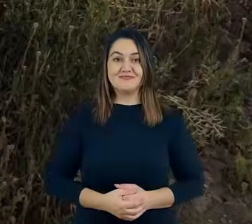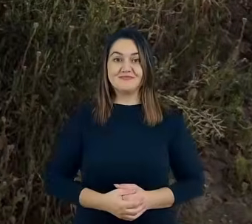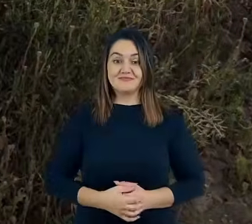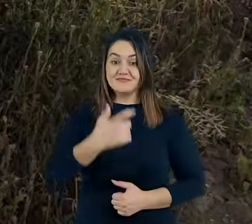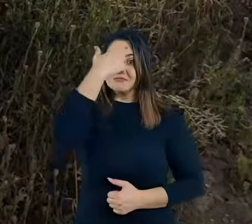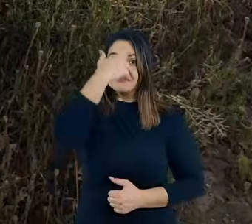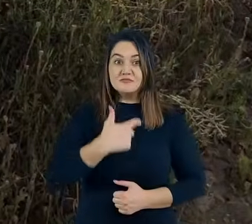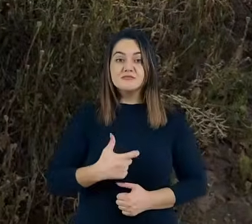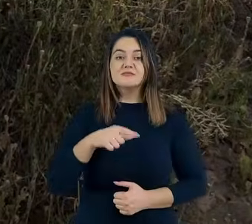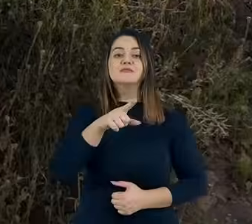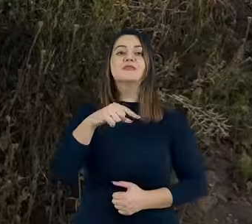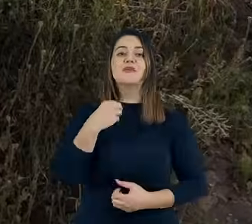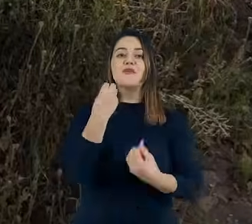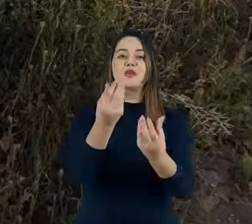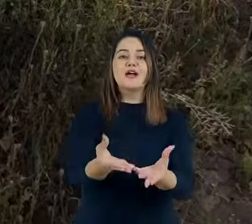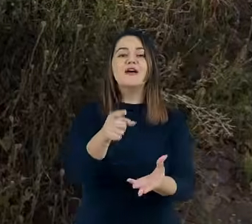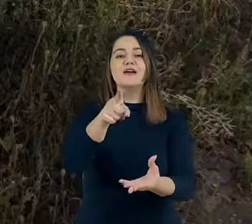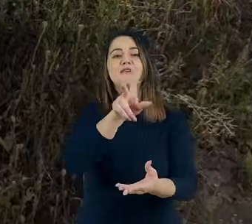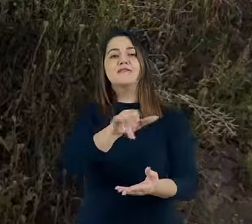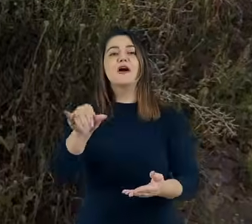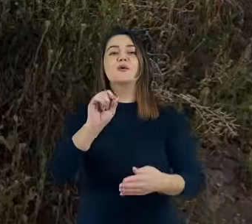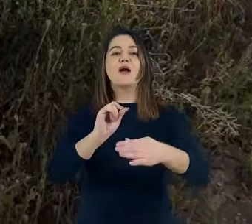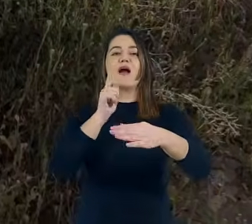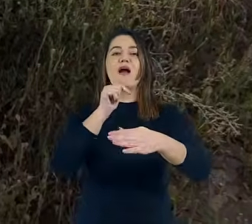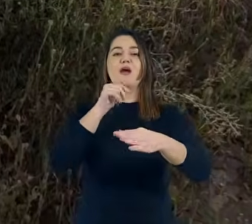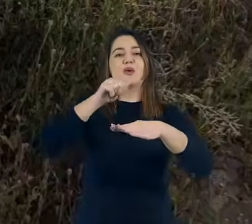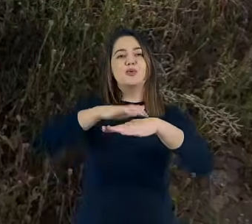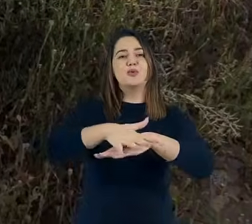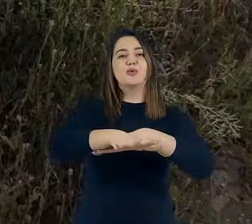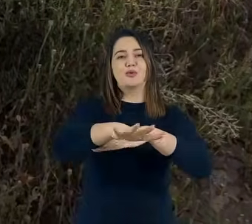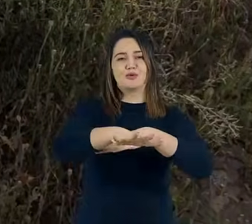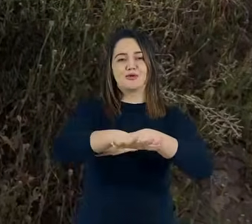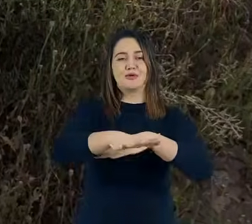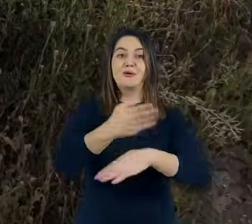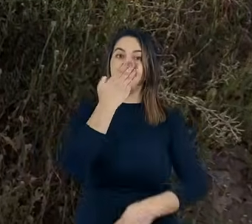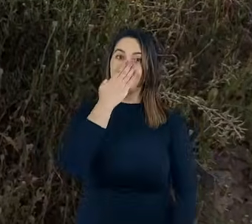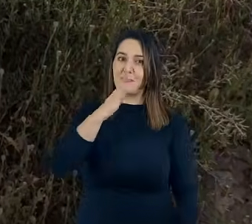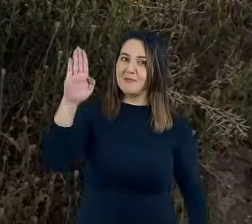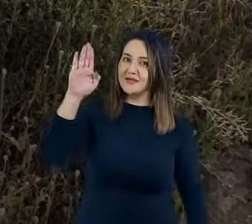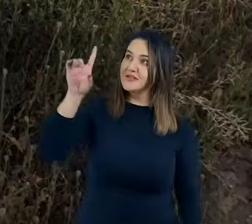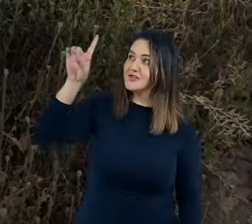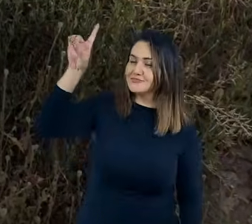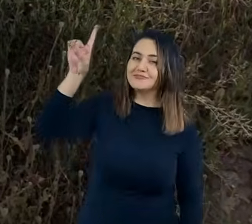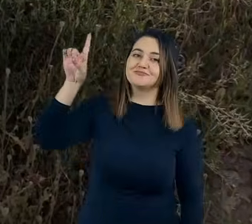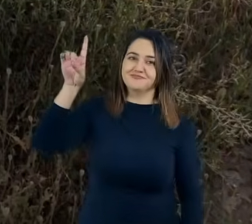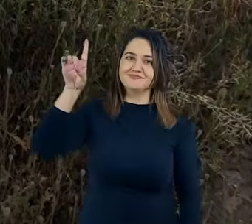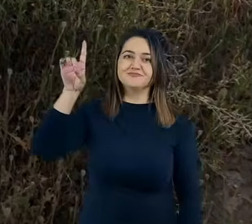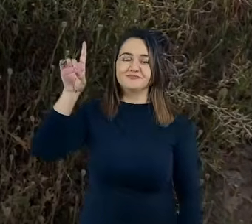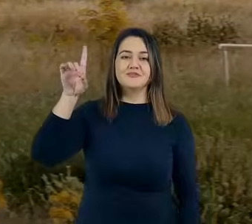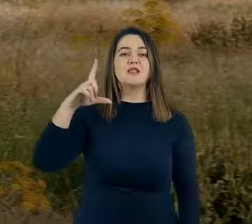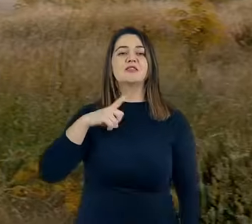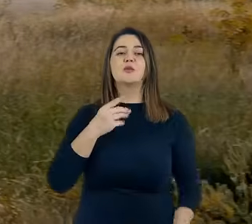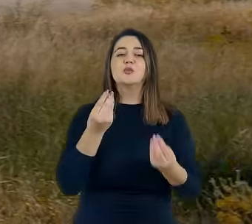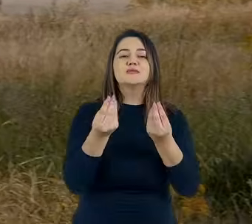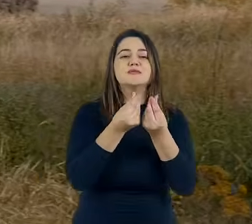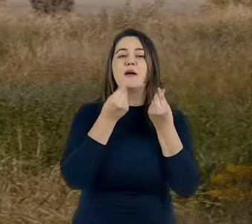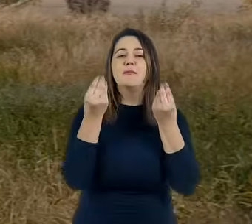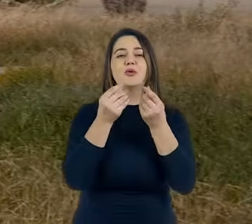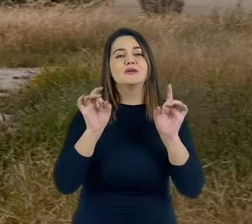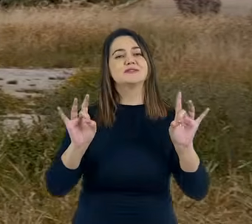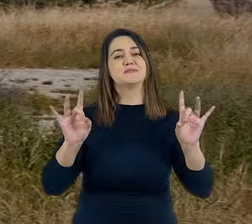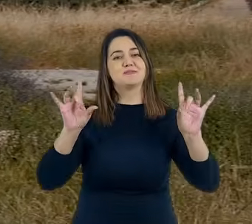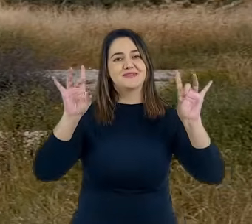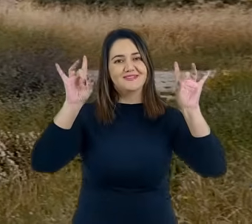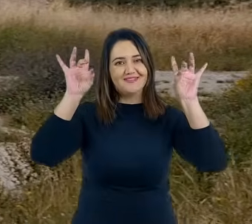dele mesmo fluirão rios de água viva. Uma promessa de Cristo que tem um sabor